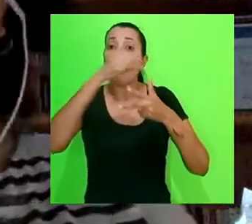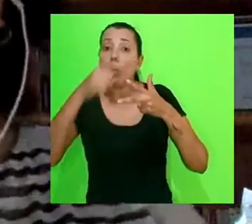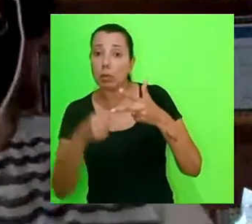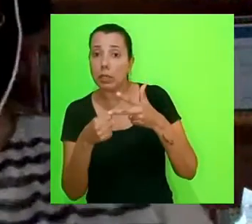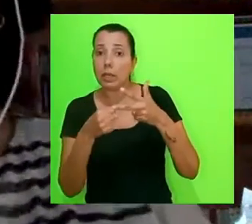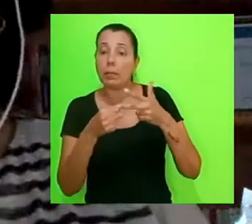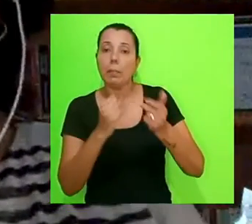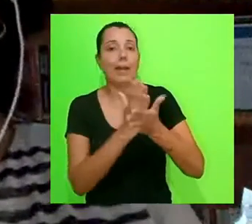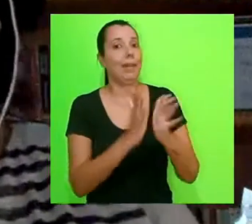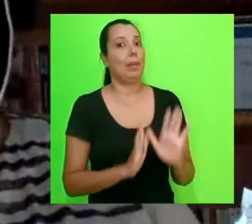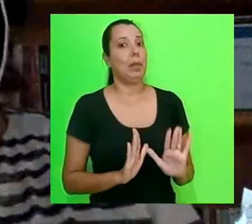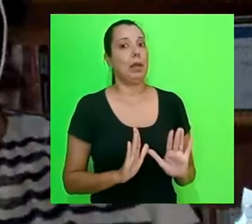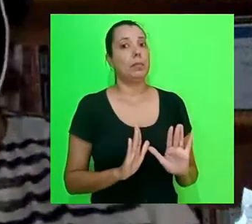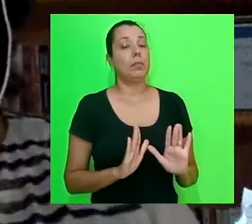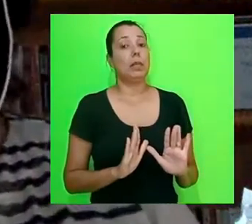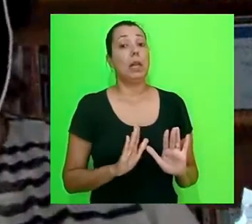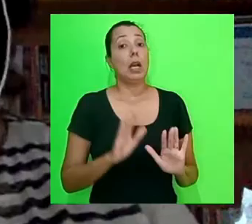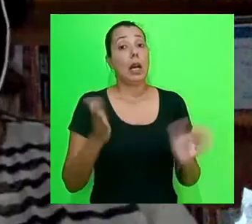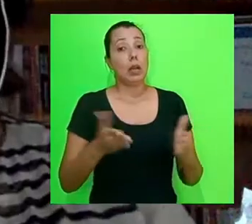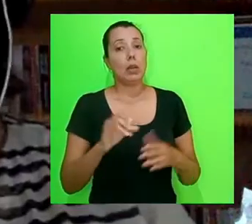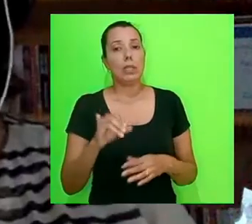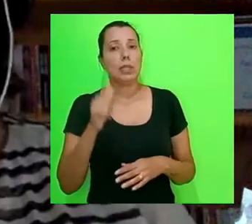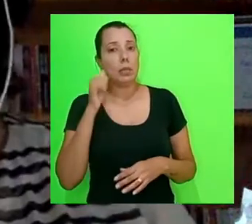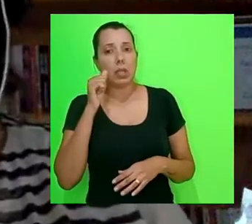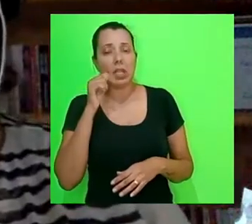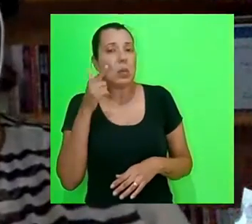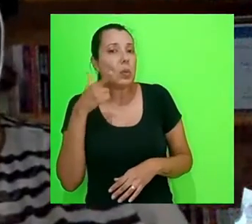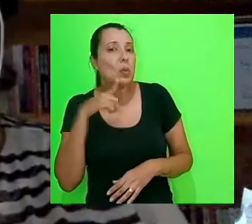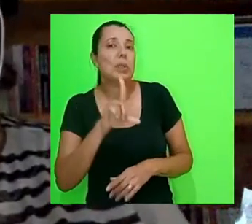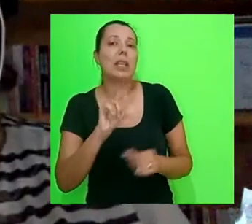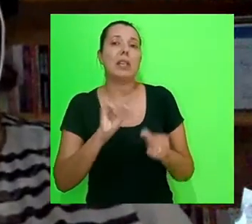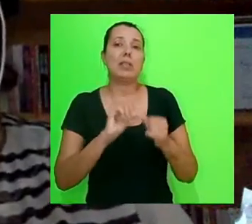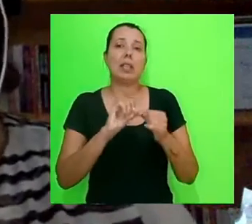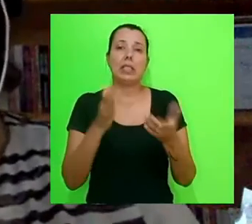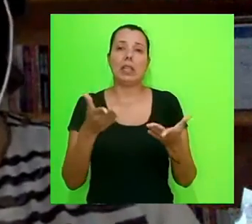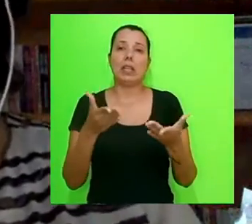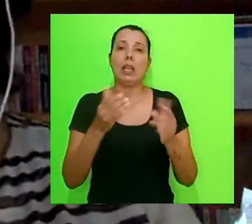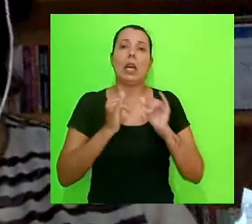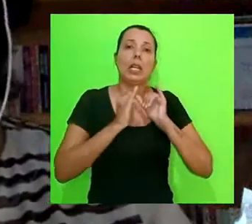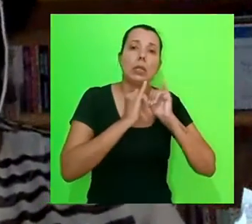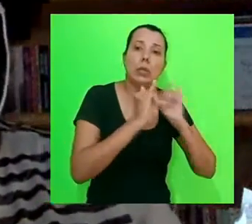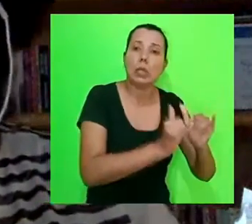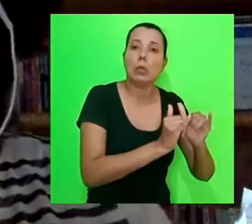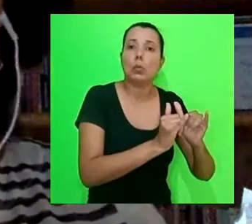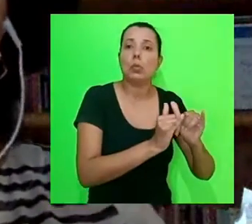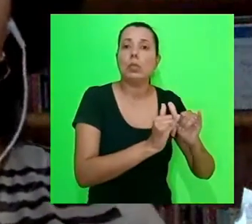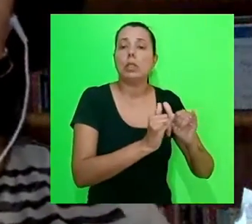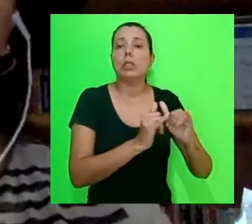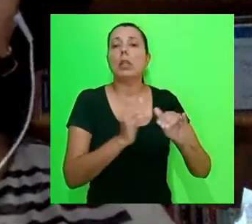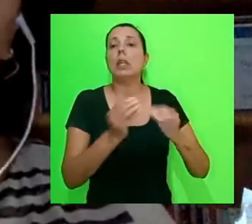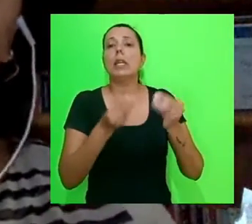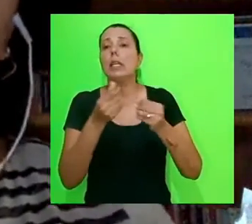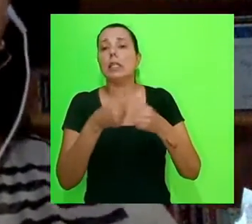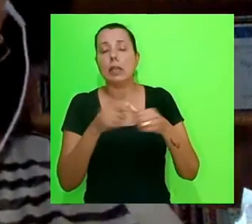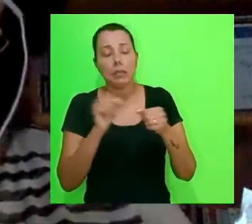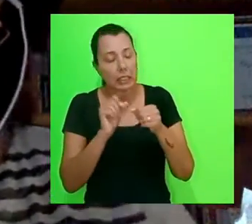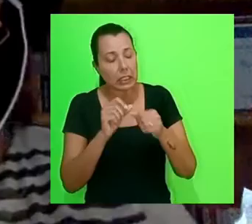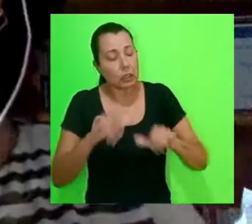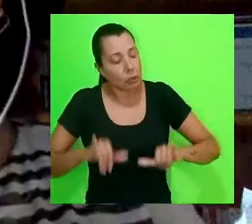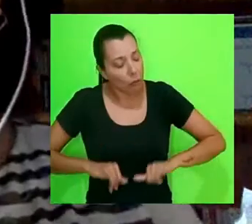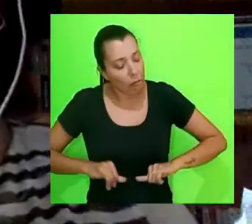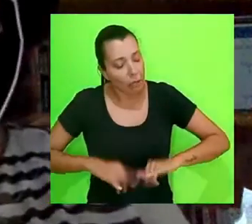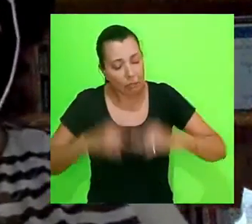pela Elineide, de que a violência contra a mulher, ela é um problema da sociedade, não é um problema da